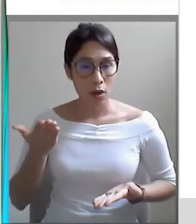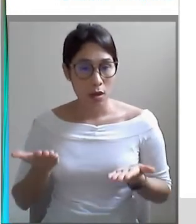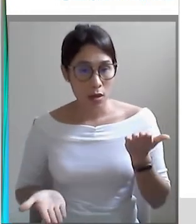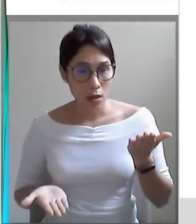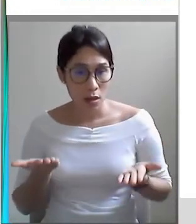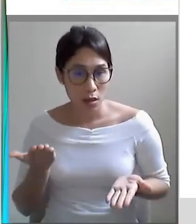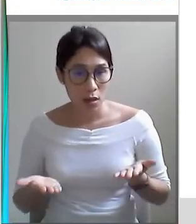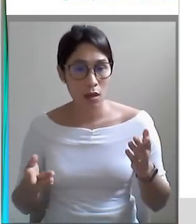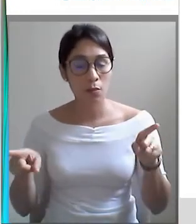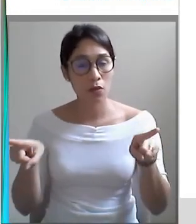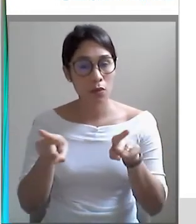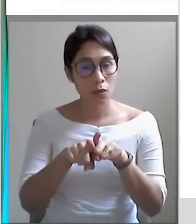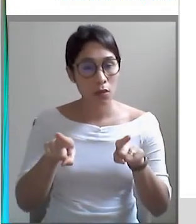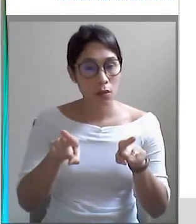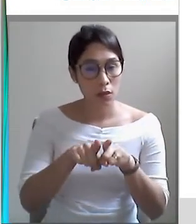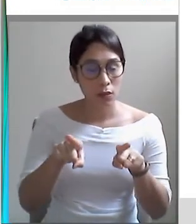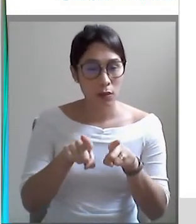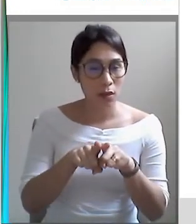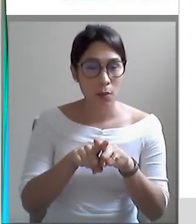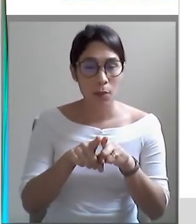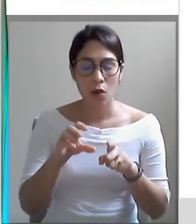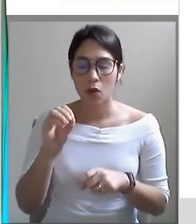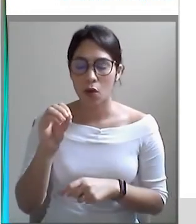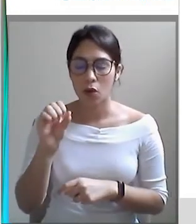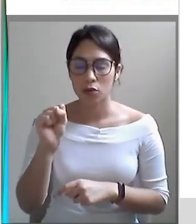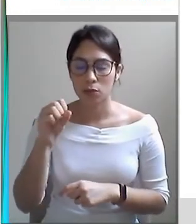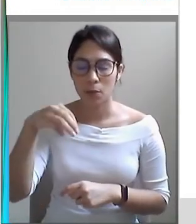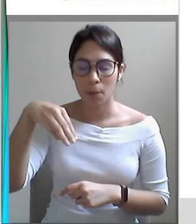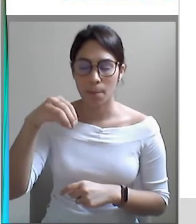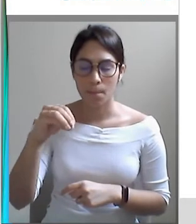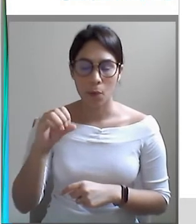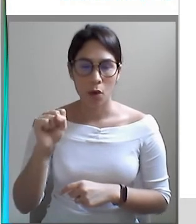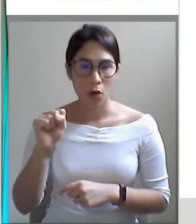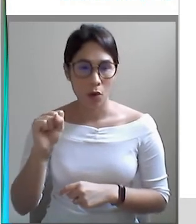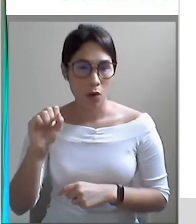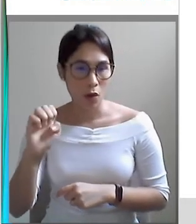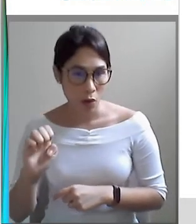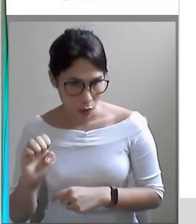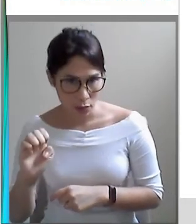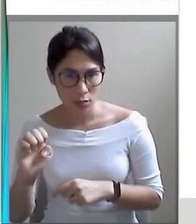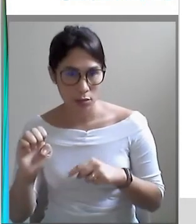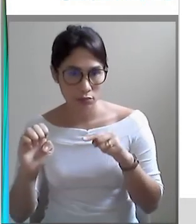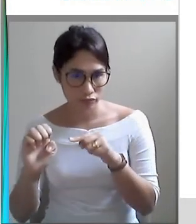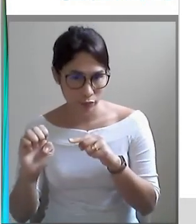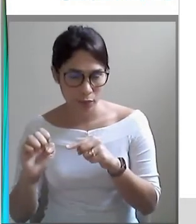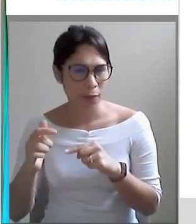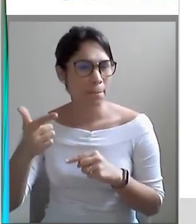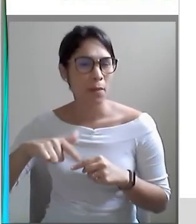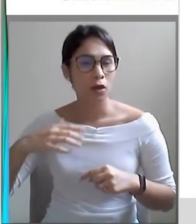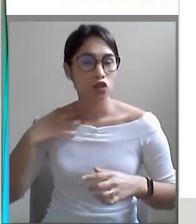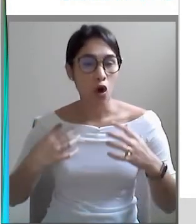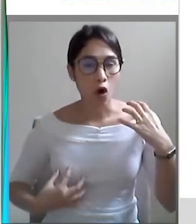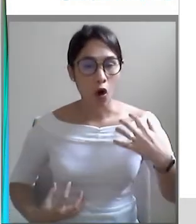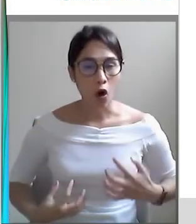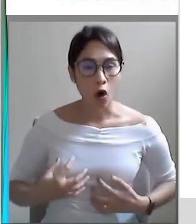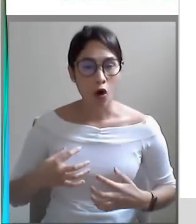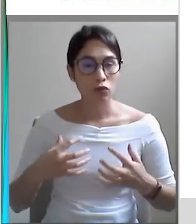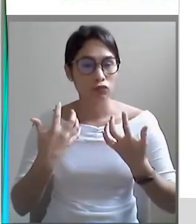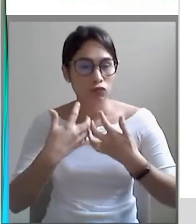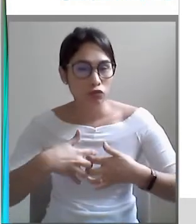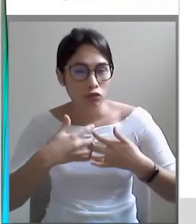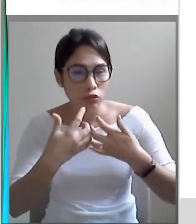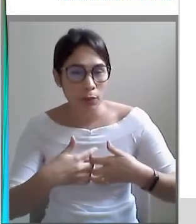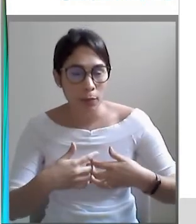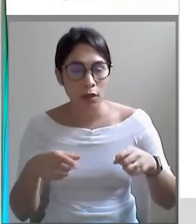meio da pressão osmótica, funcionamento de órgãos, estabelecimento de respostas a processos inflamatórios